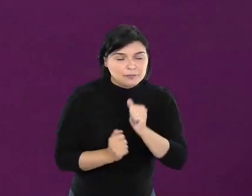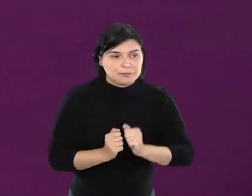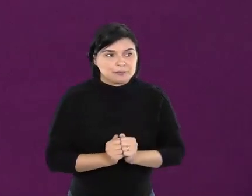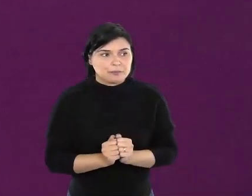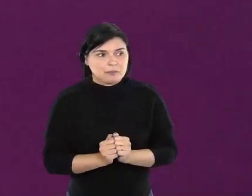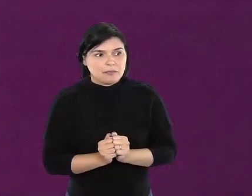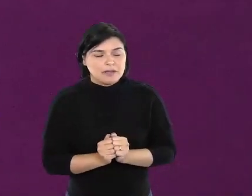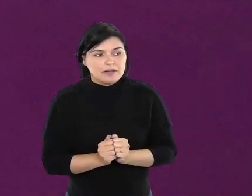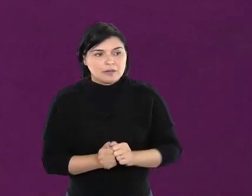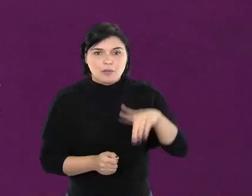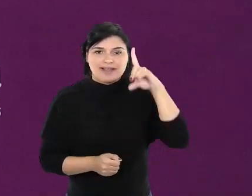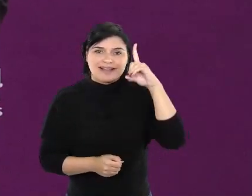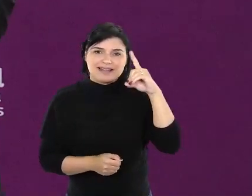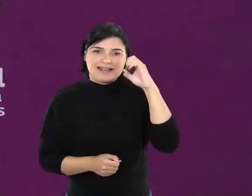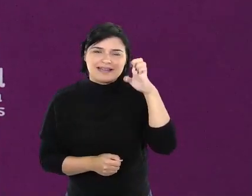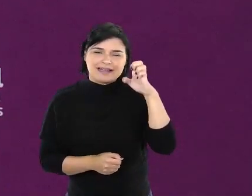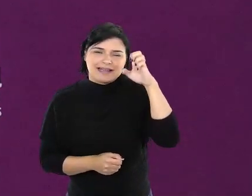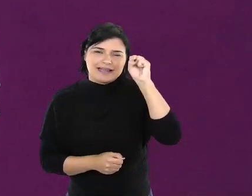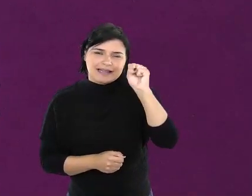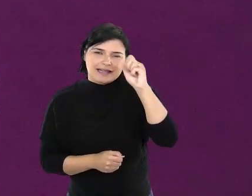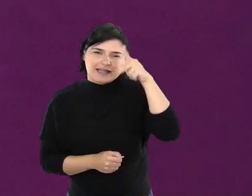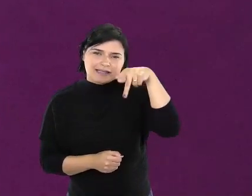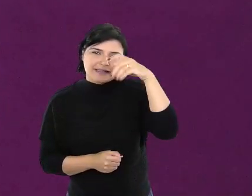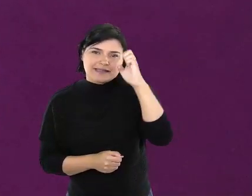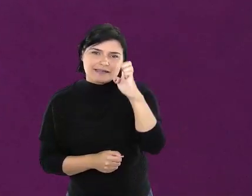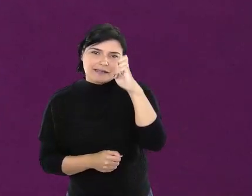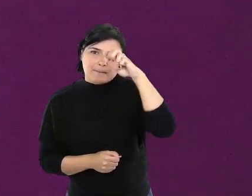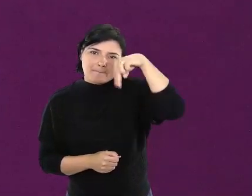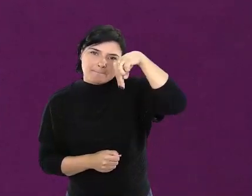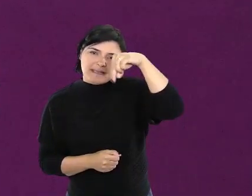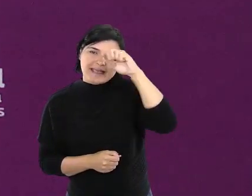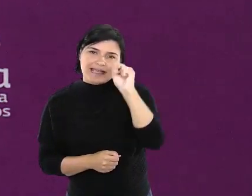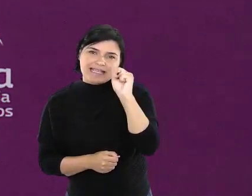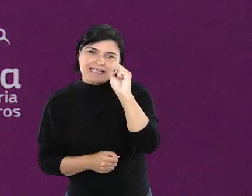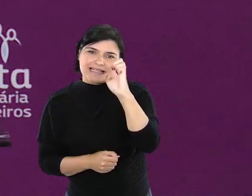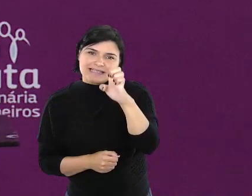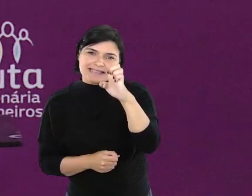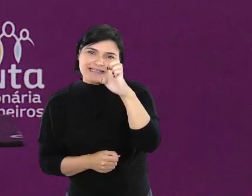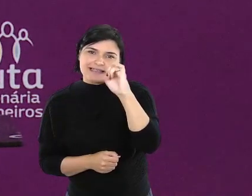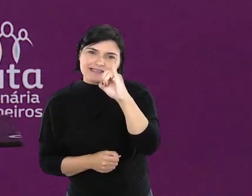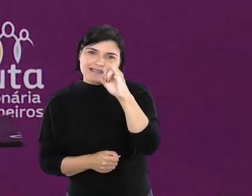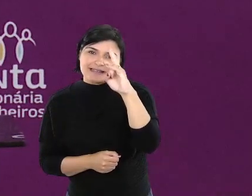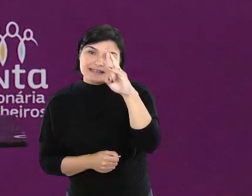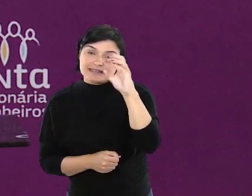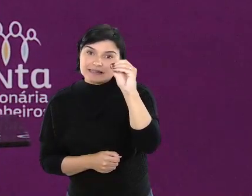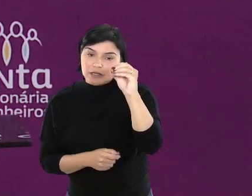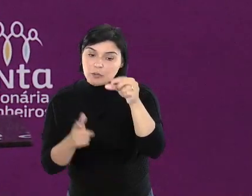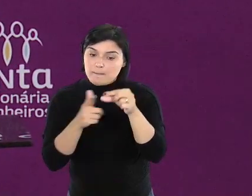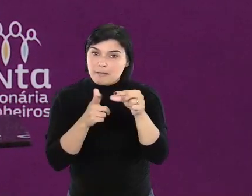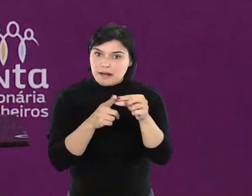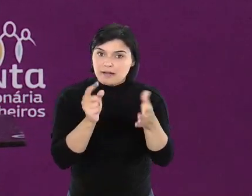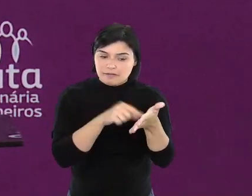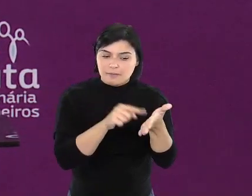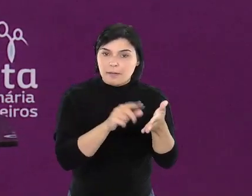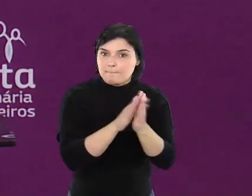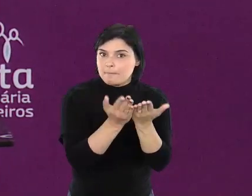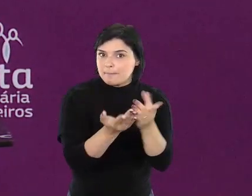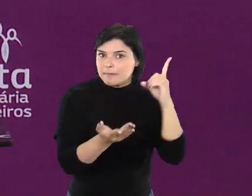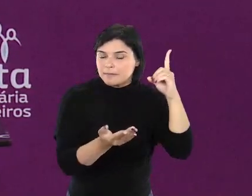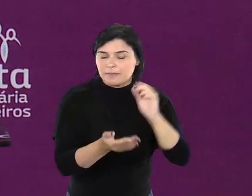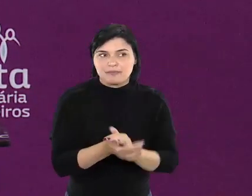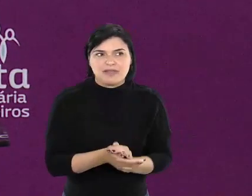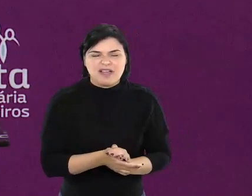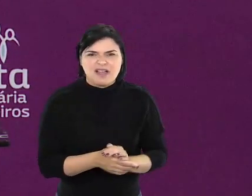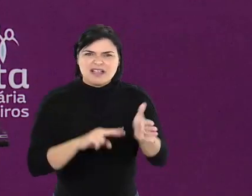todos da casa e essa figura do despenseiro do mordomo significa que prestaremos